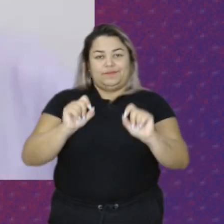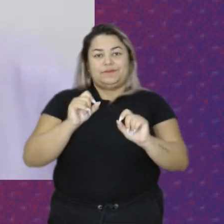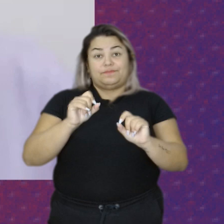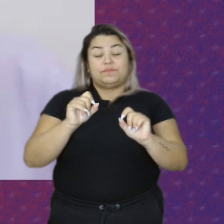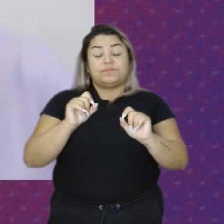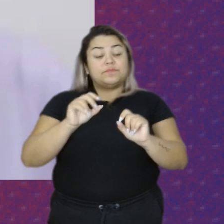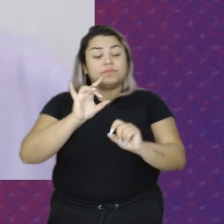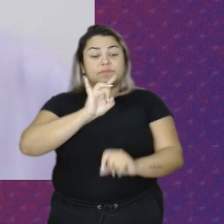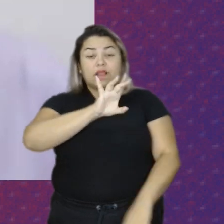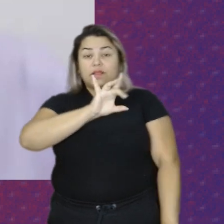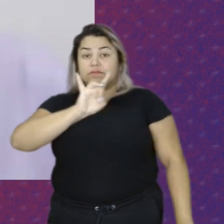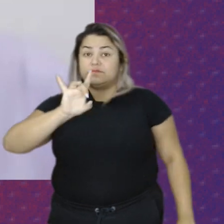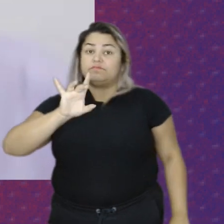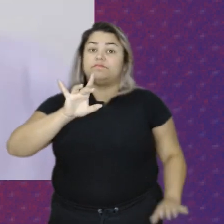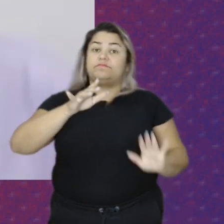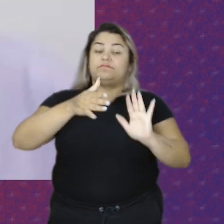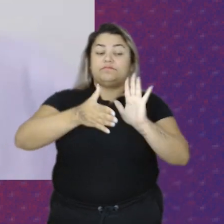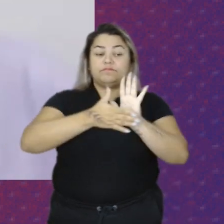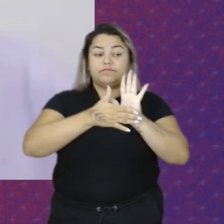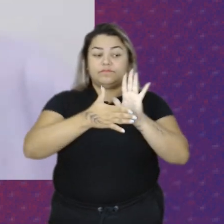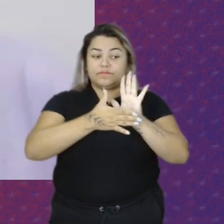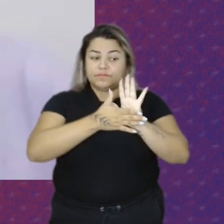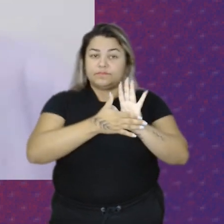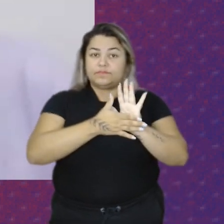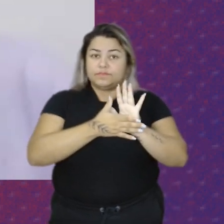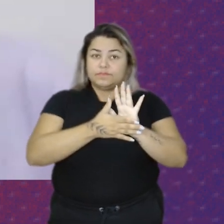para cada proposta apresentada,